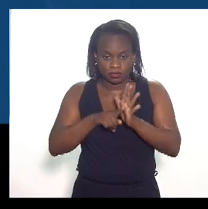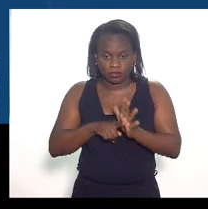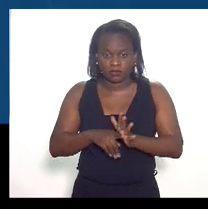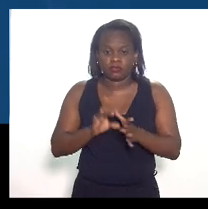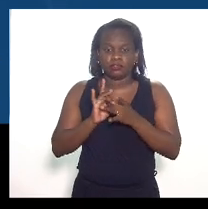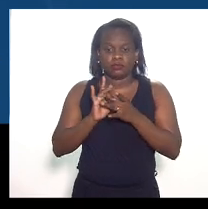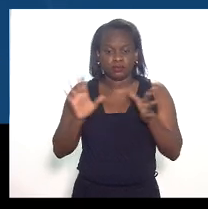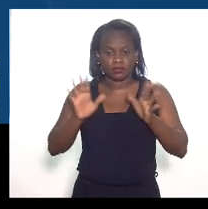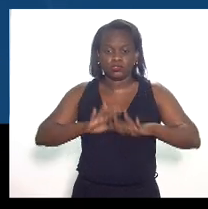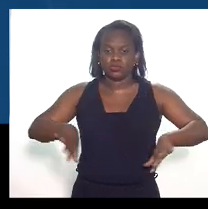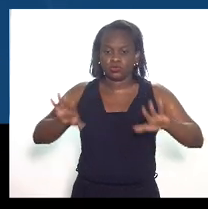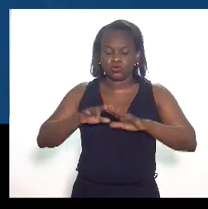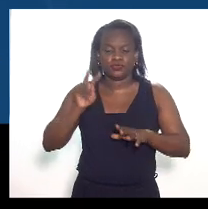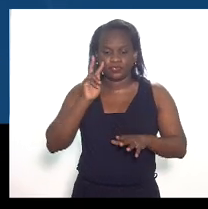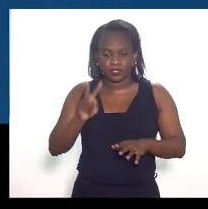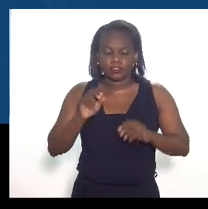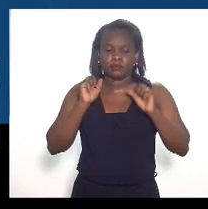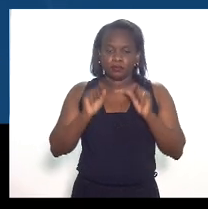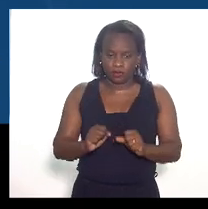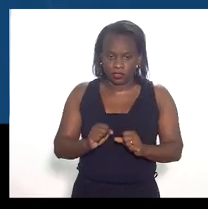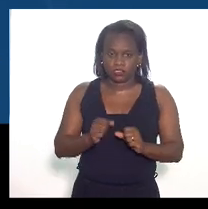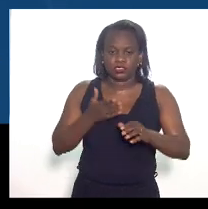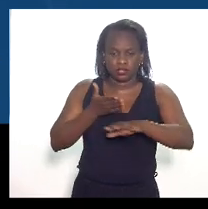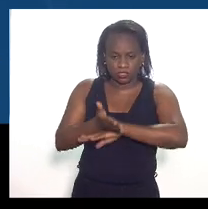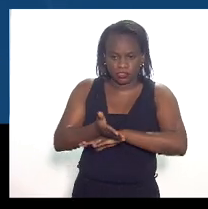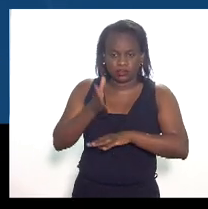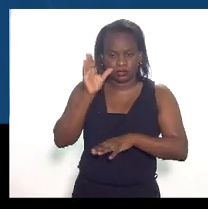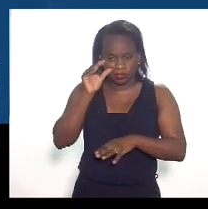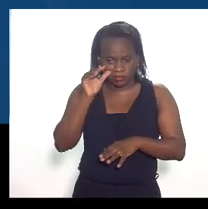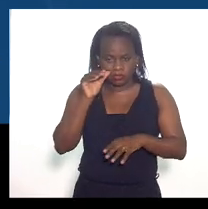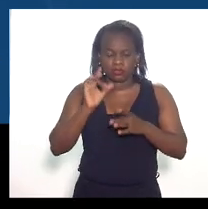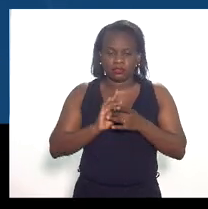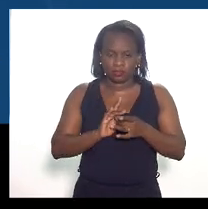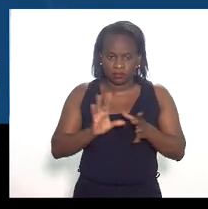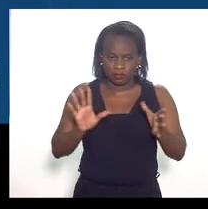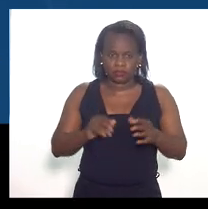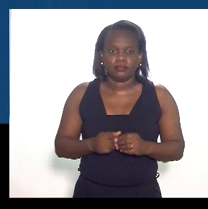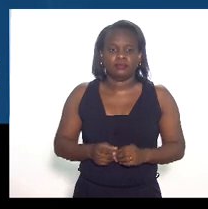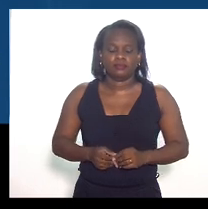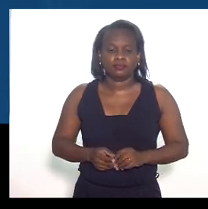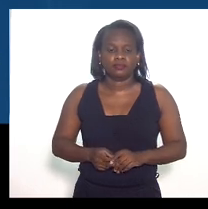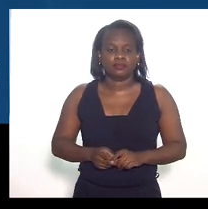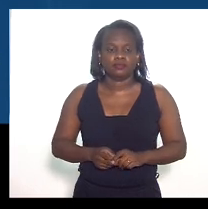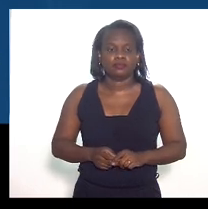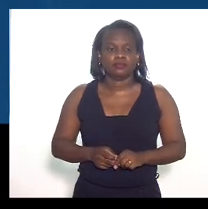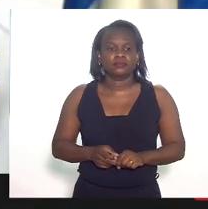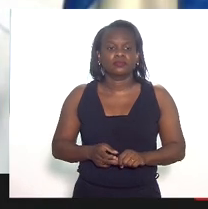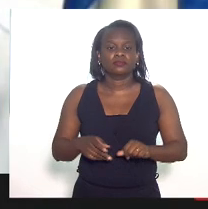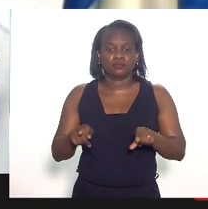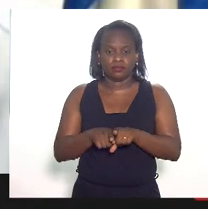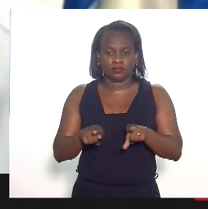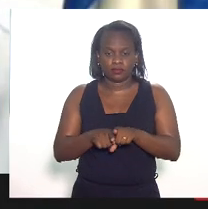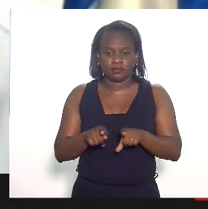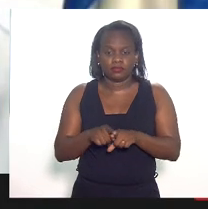para todos aí poderem acessar isso simultaneamente. Também no painel aqui da Secretaria de